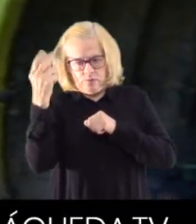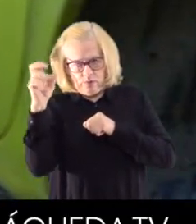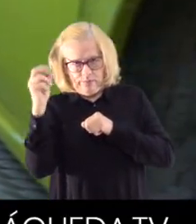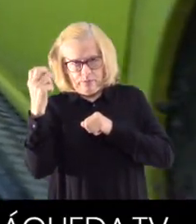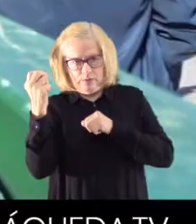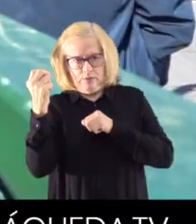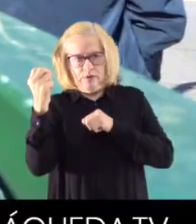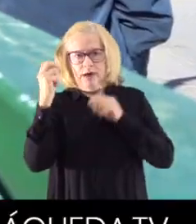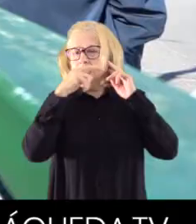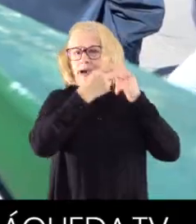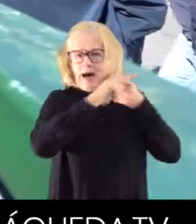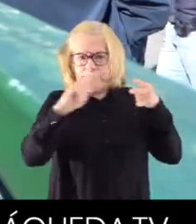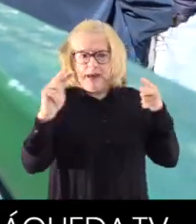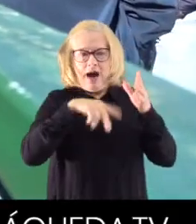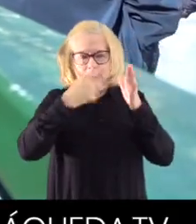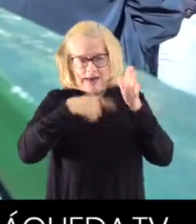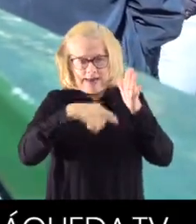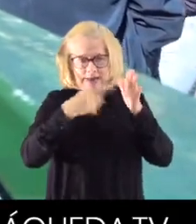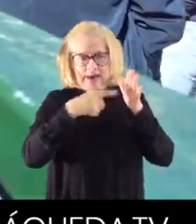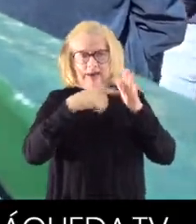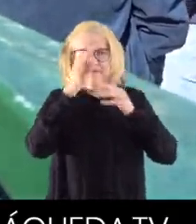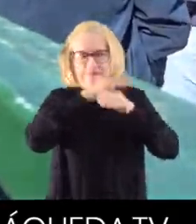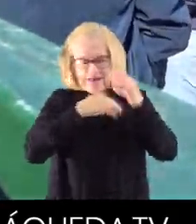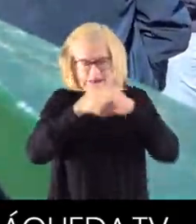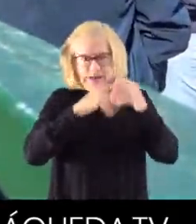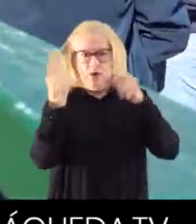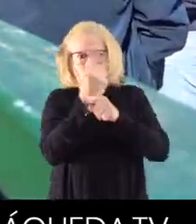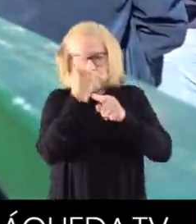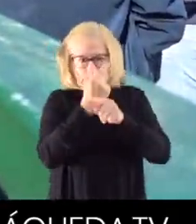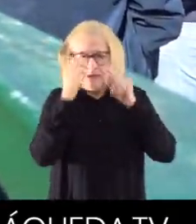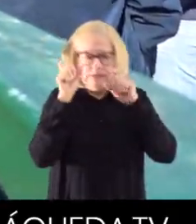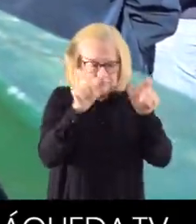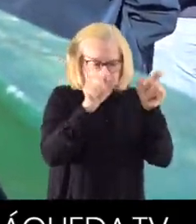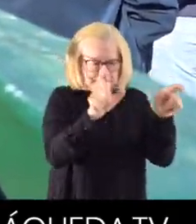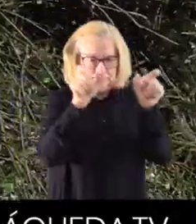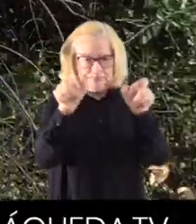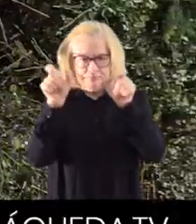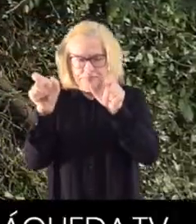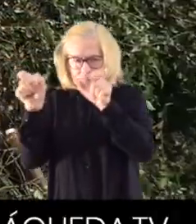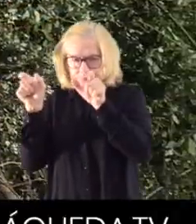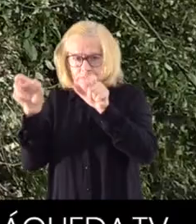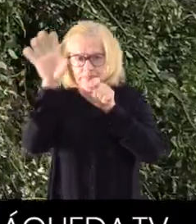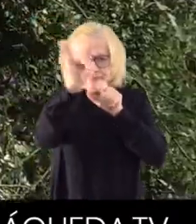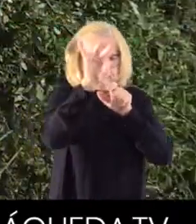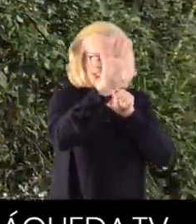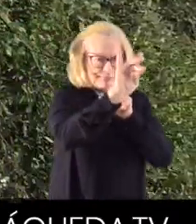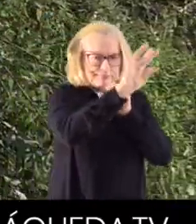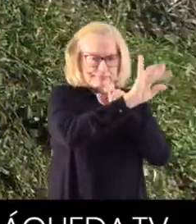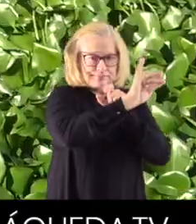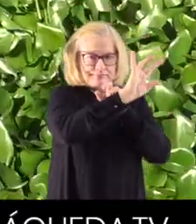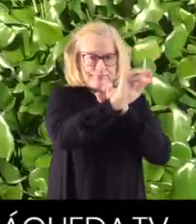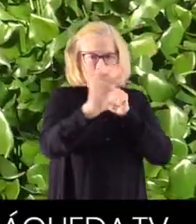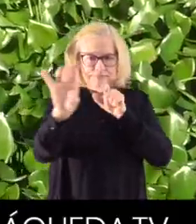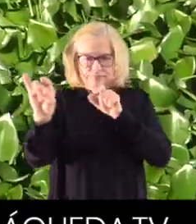a desenvolver um conjunto de atividades nesse sentido. Desde logo, a intervenção de controlo junto a pontos do concelho, a limpeza